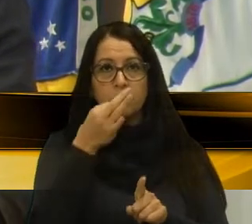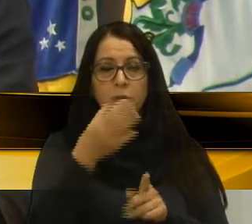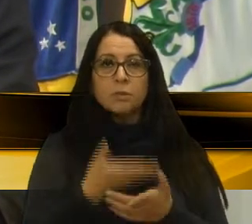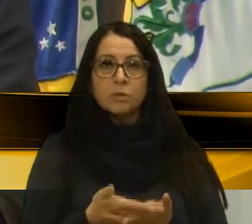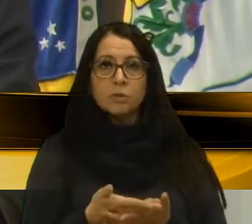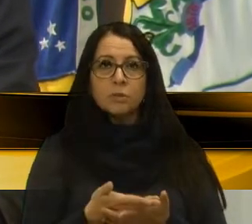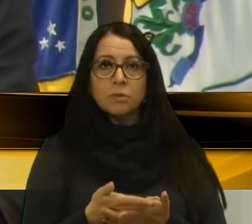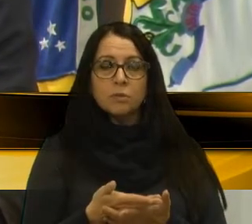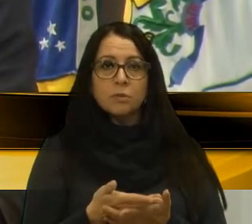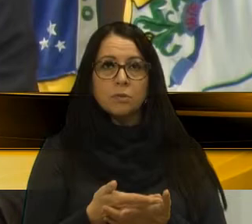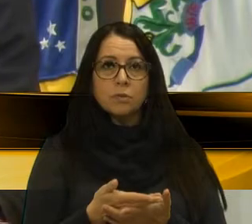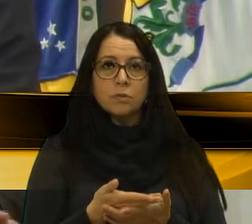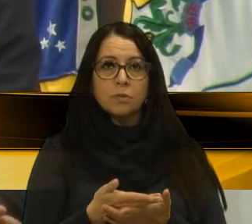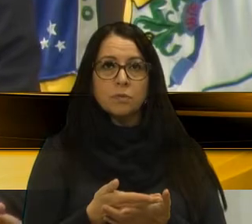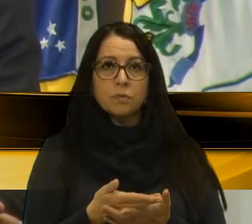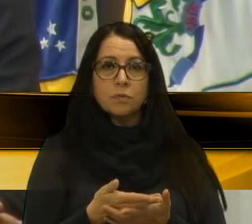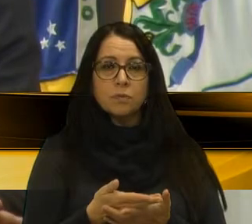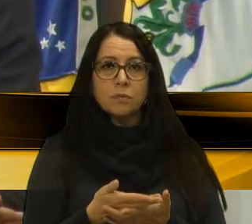então